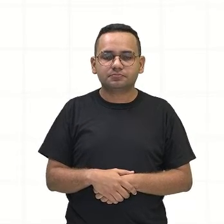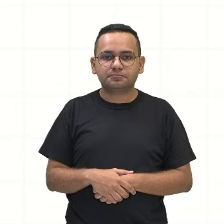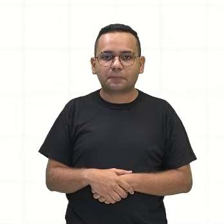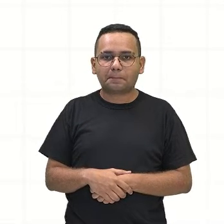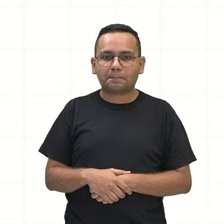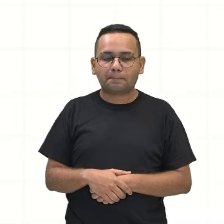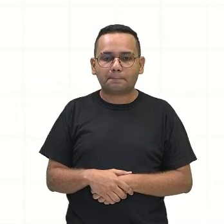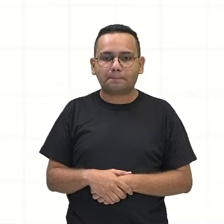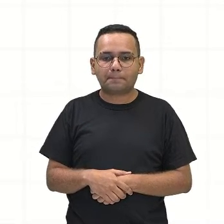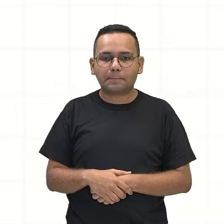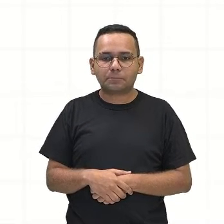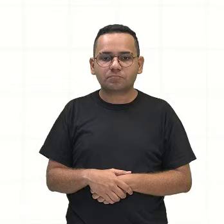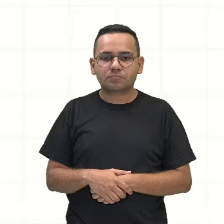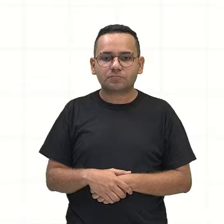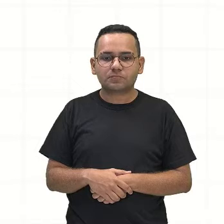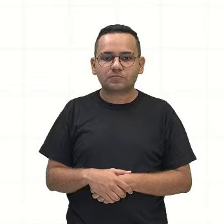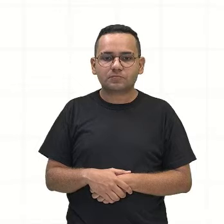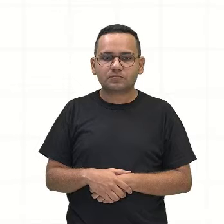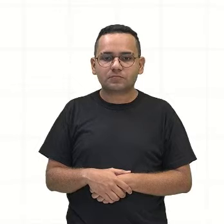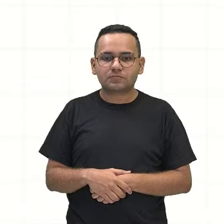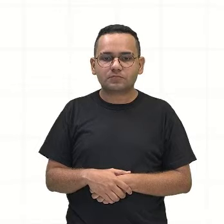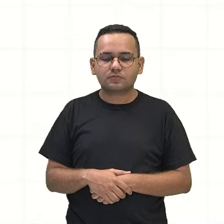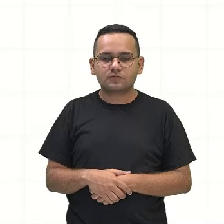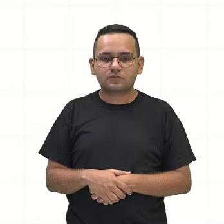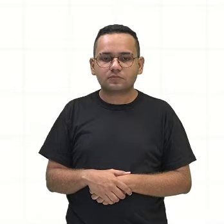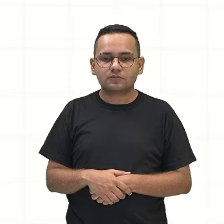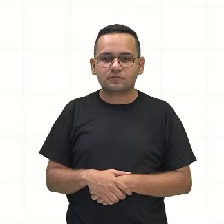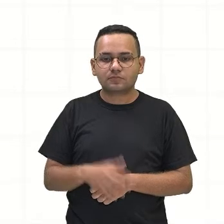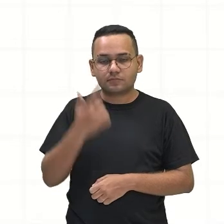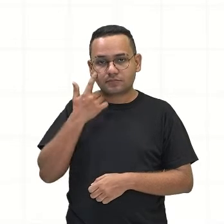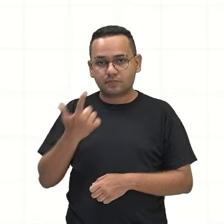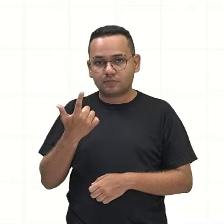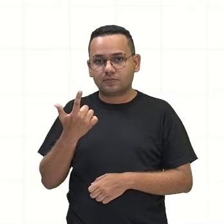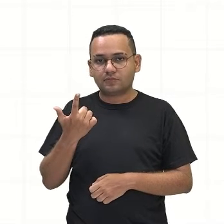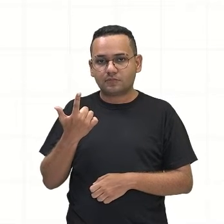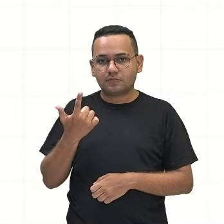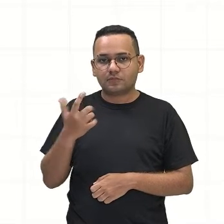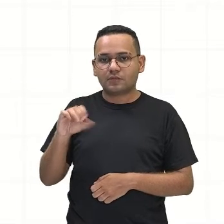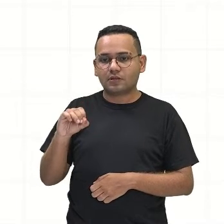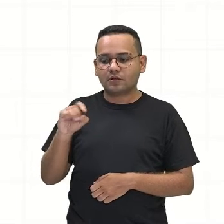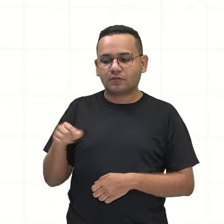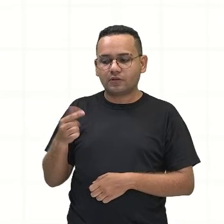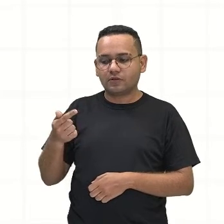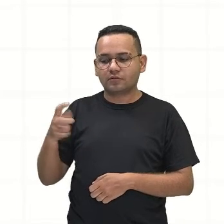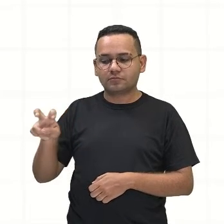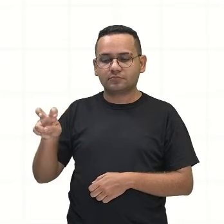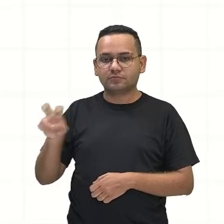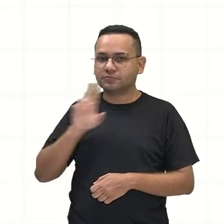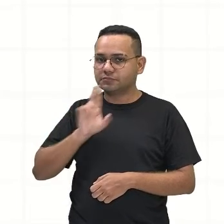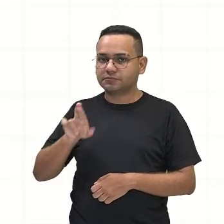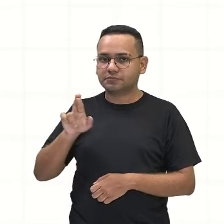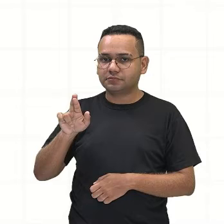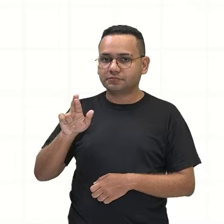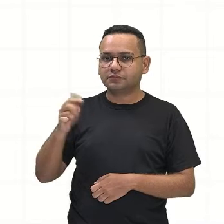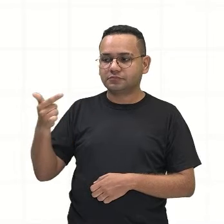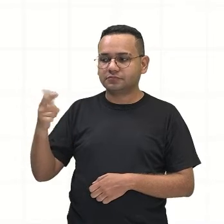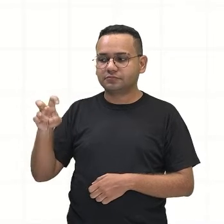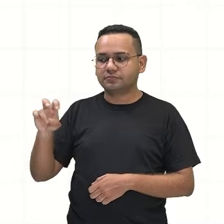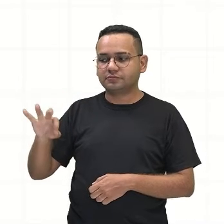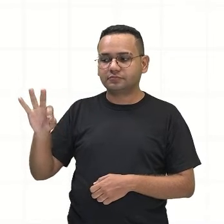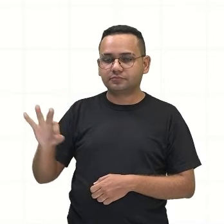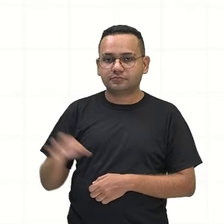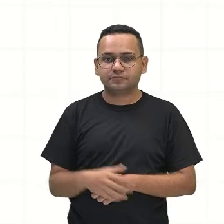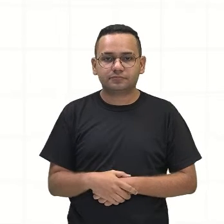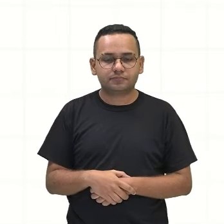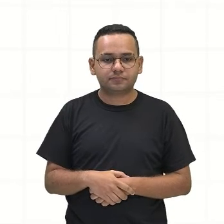né? Como o denominador é 100, 25 centésimos, 25%. E